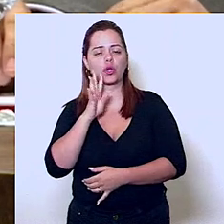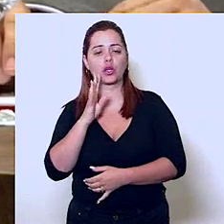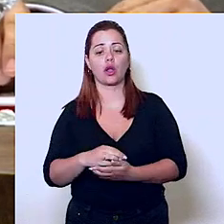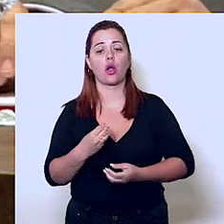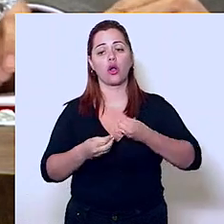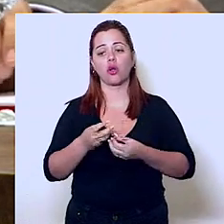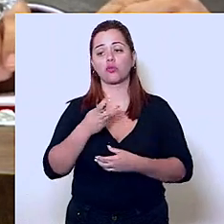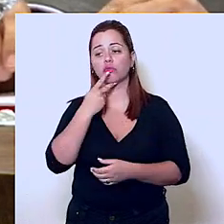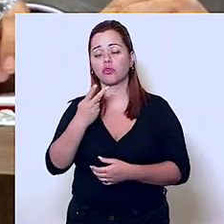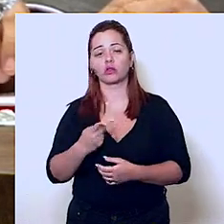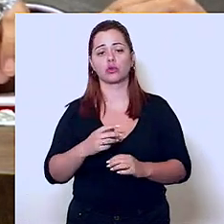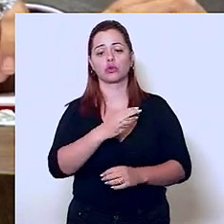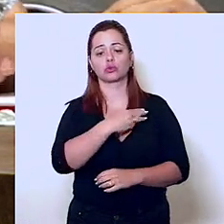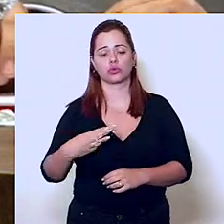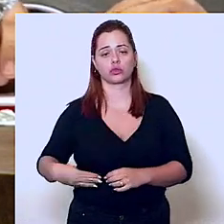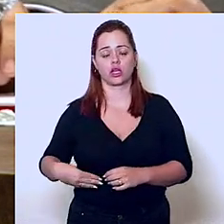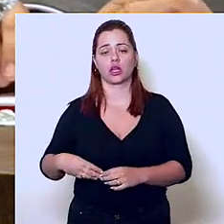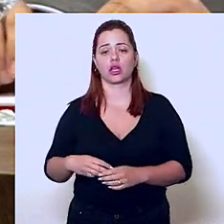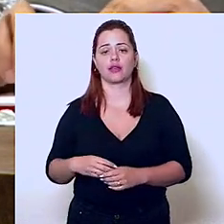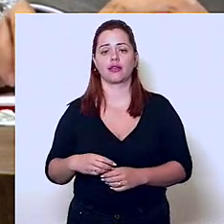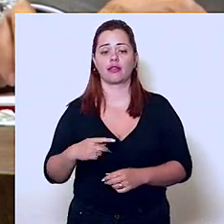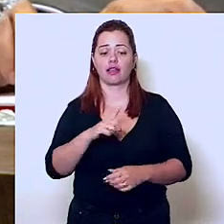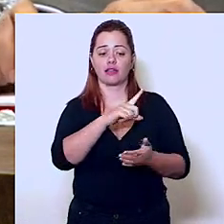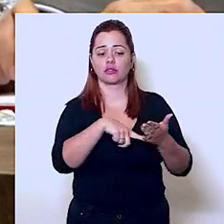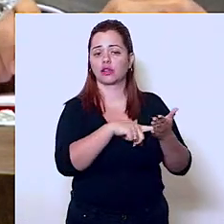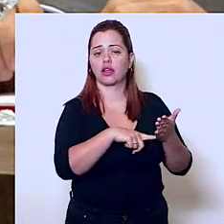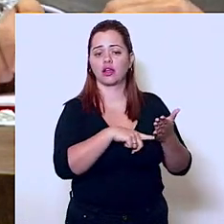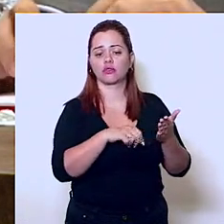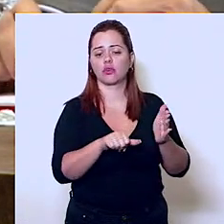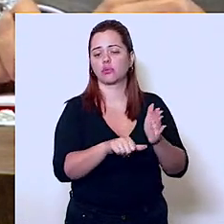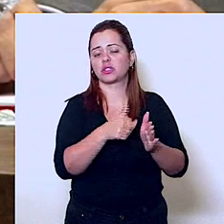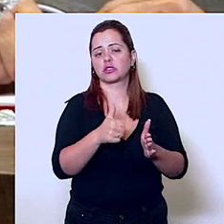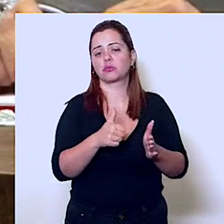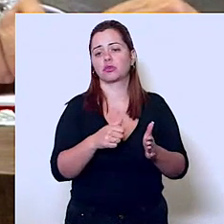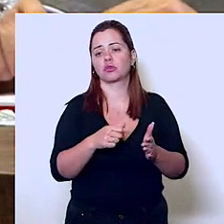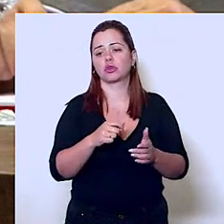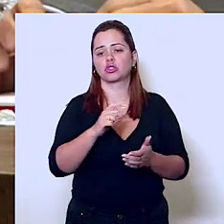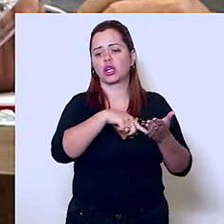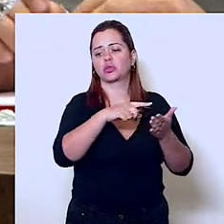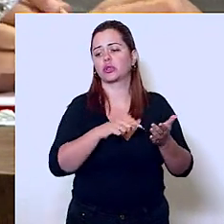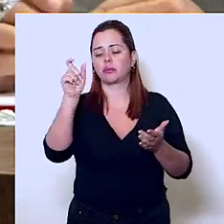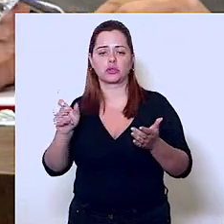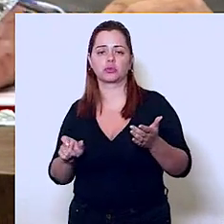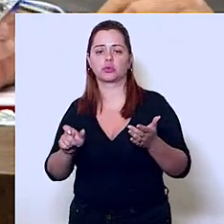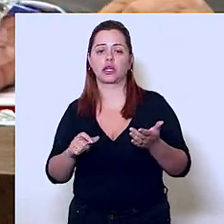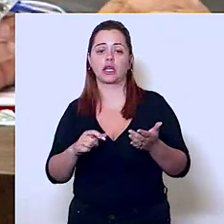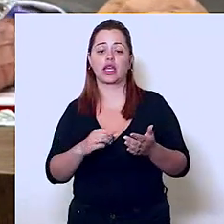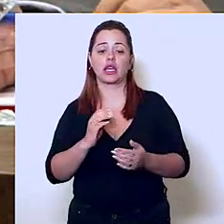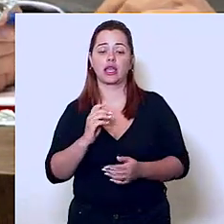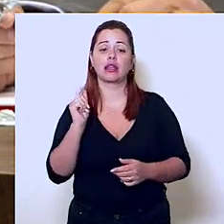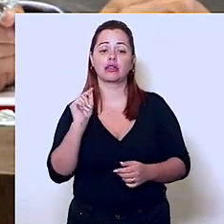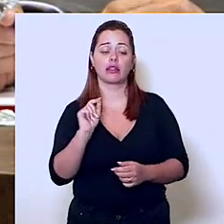ele anulava o princípio da impessoalidade, porque ele conquistava a todas as pessoas. E, para mim, foi um aprendizado e